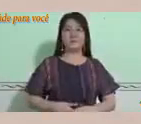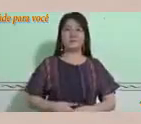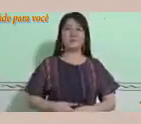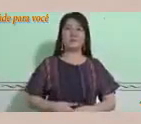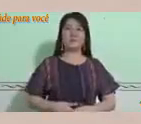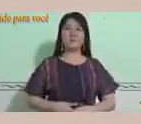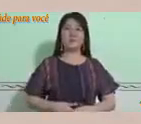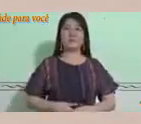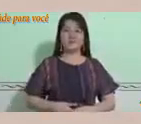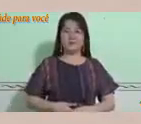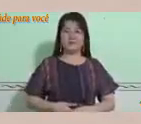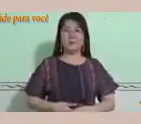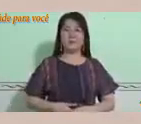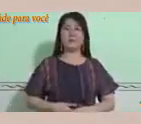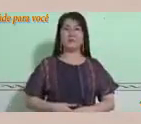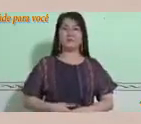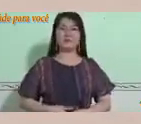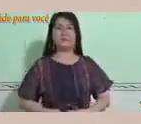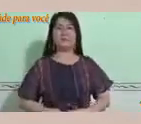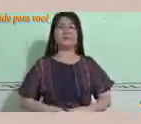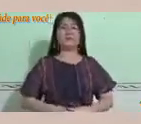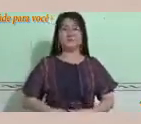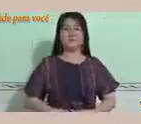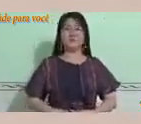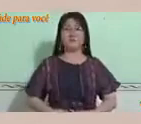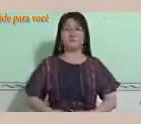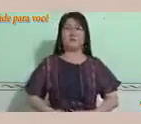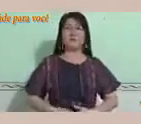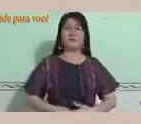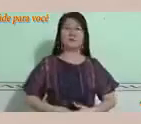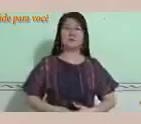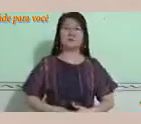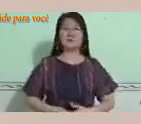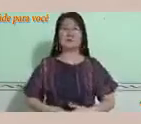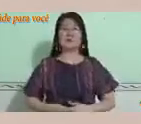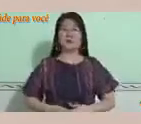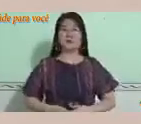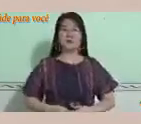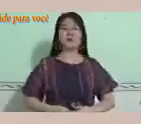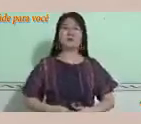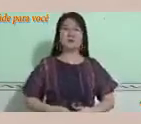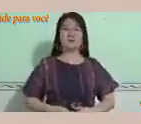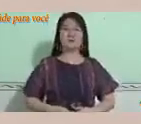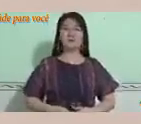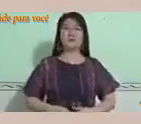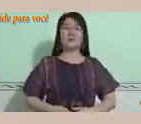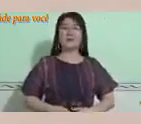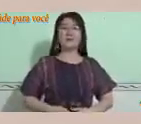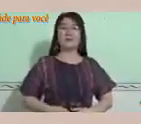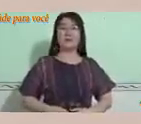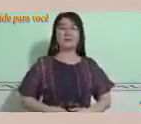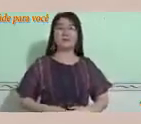a consumir grande quantidade de nutrientes presentes no intestino das pessoas, resultando em perda de peso,